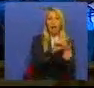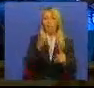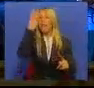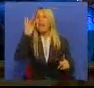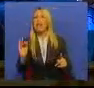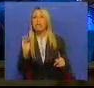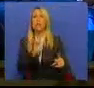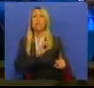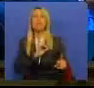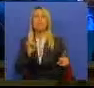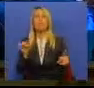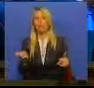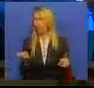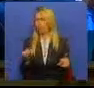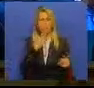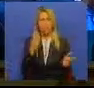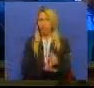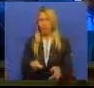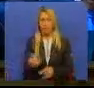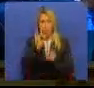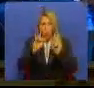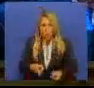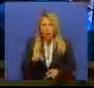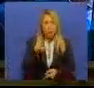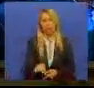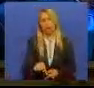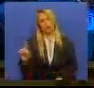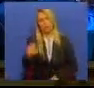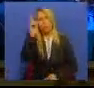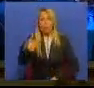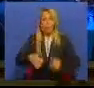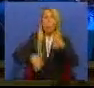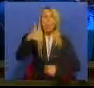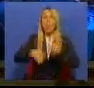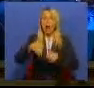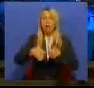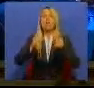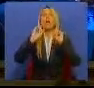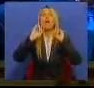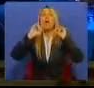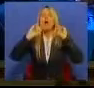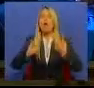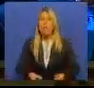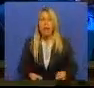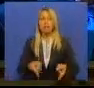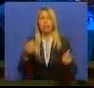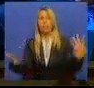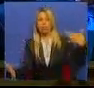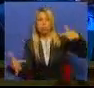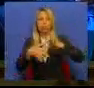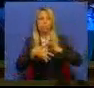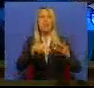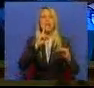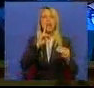é verdade, nem é por aí que se começa. A concorrência deve começar por emulação entre estabelecimentos